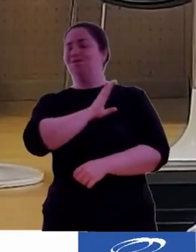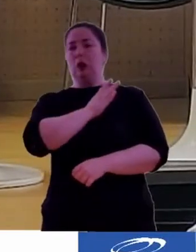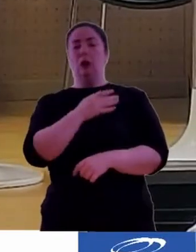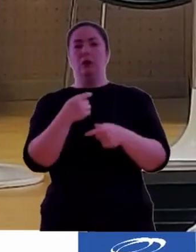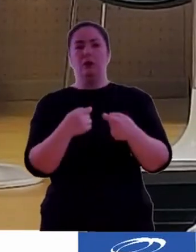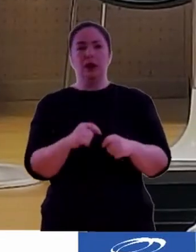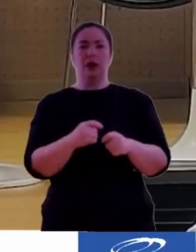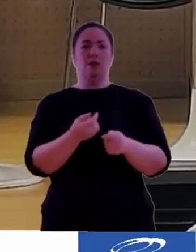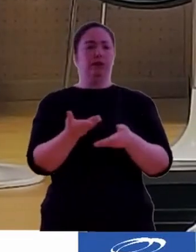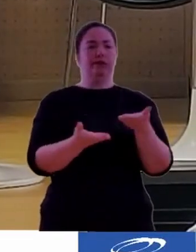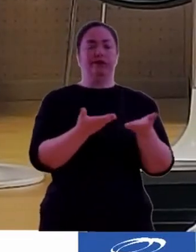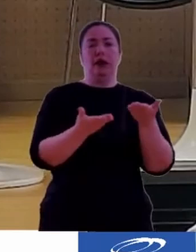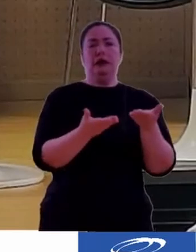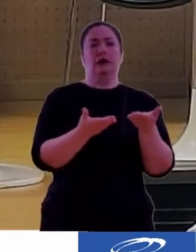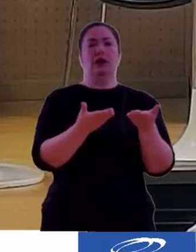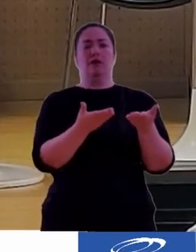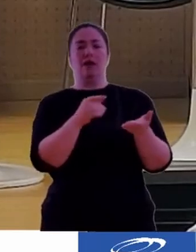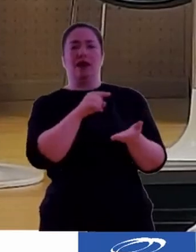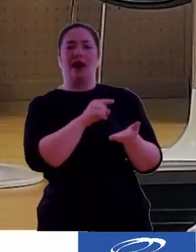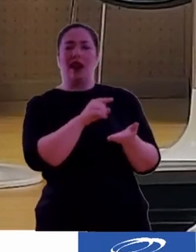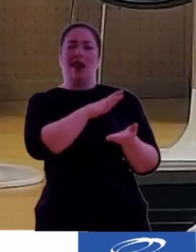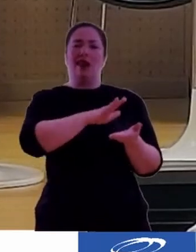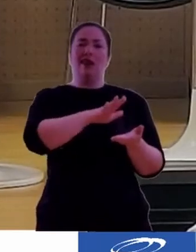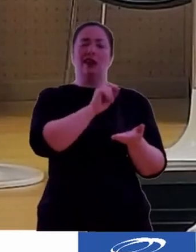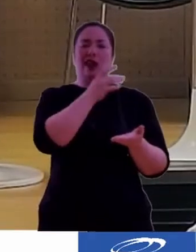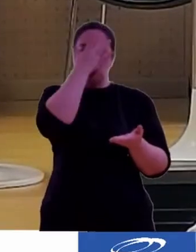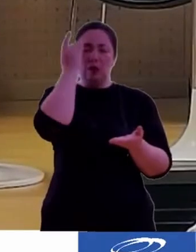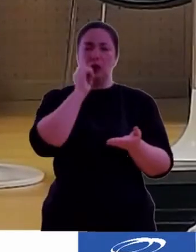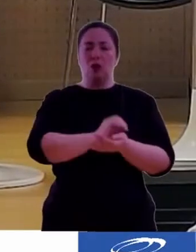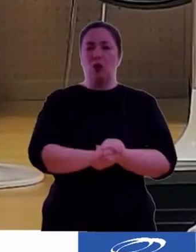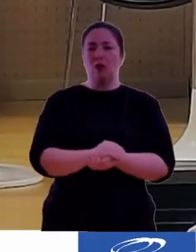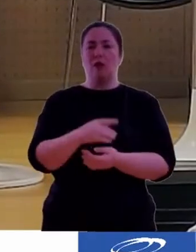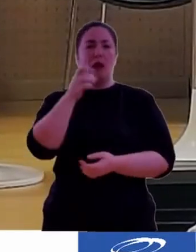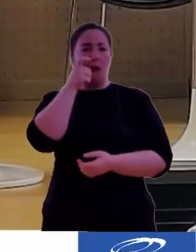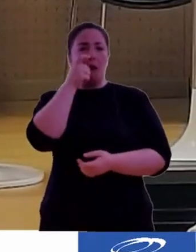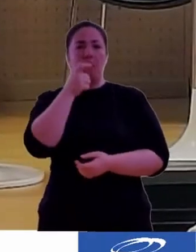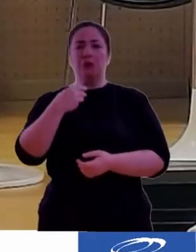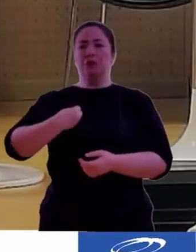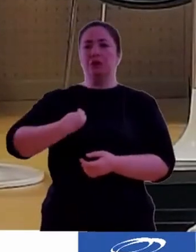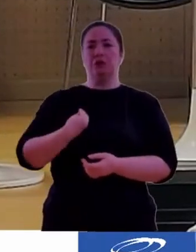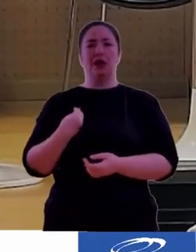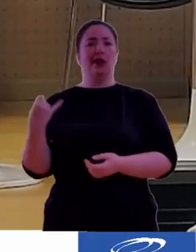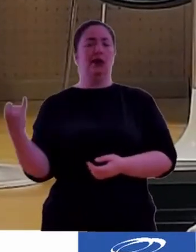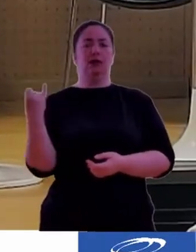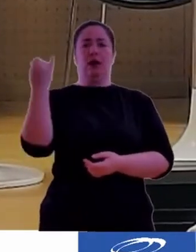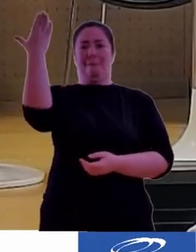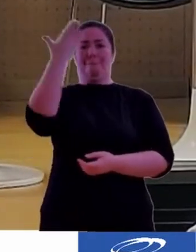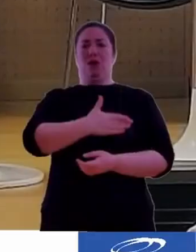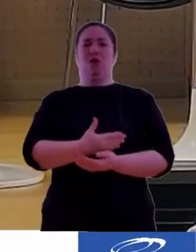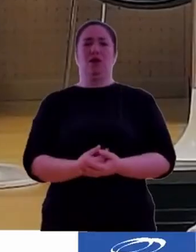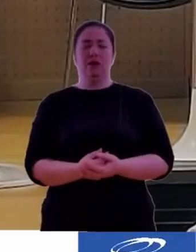grande procura, uma grande surpresa, mais de 600 inscritos, demonstrando como que esse tema é importante, como ele é